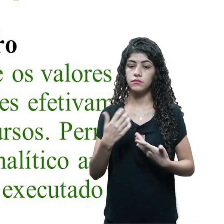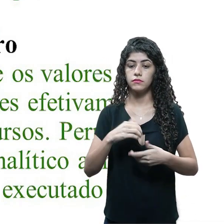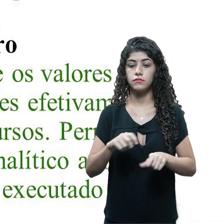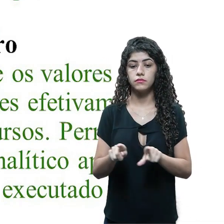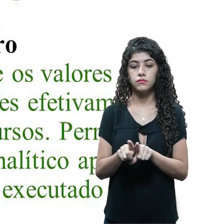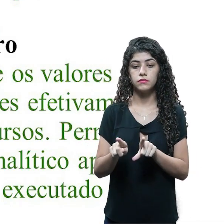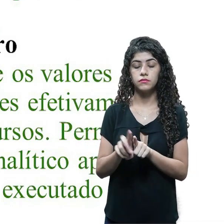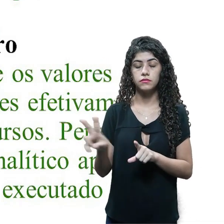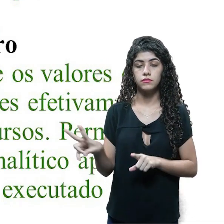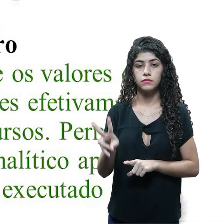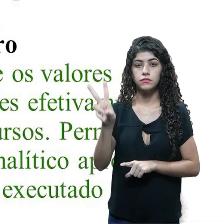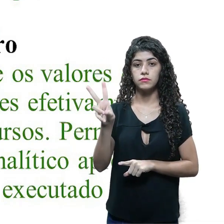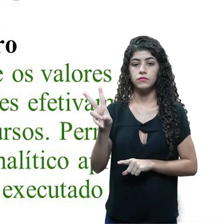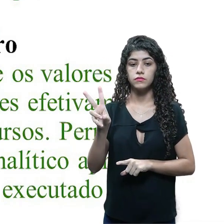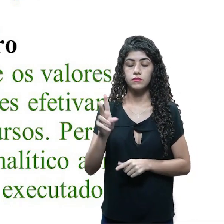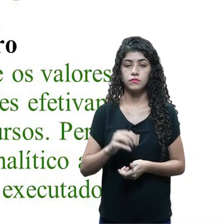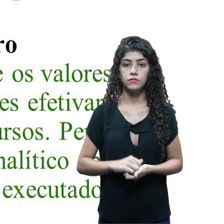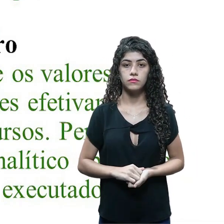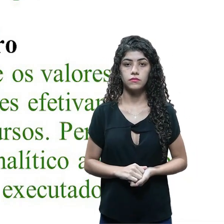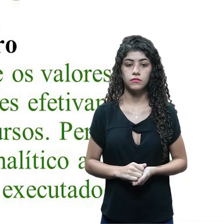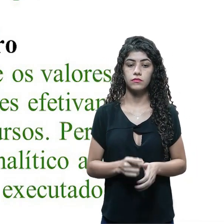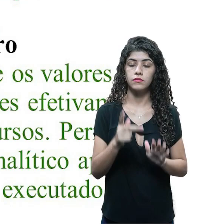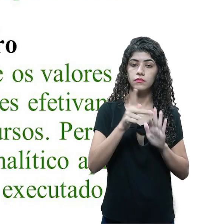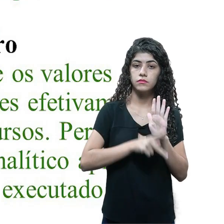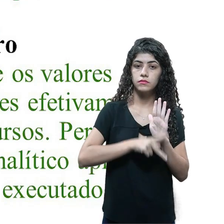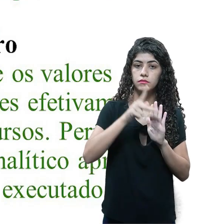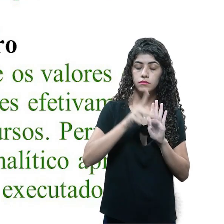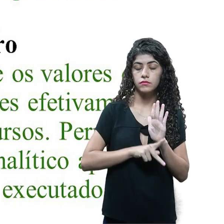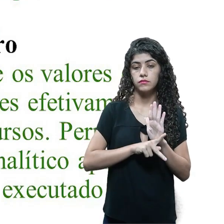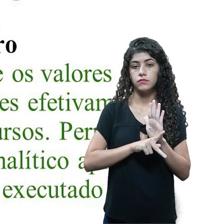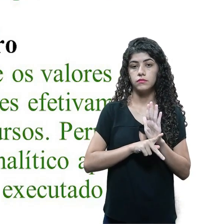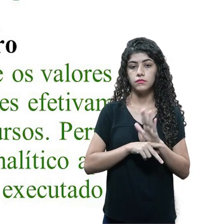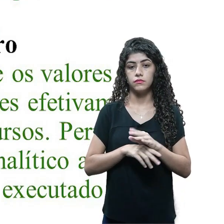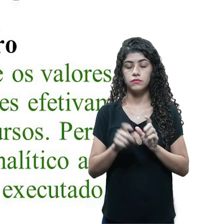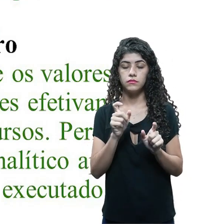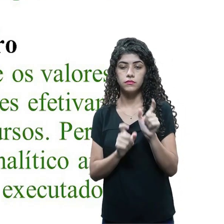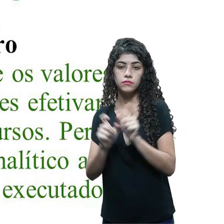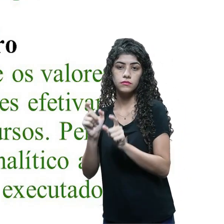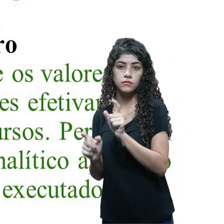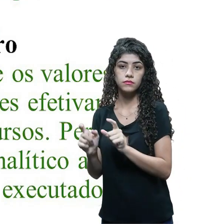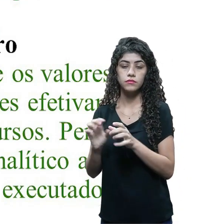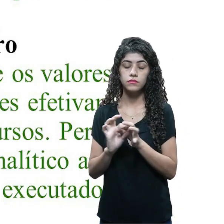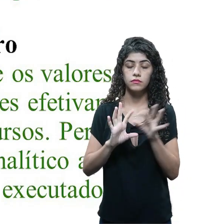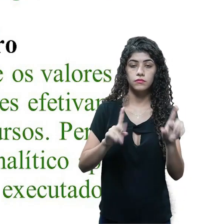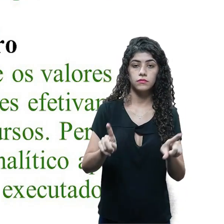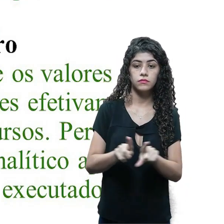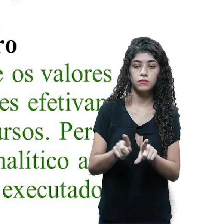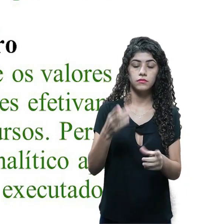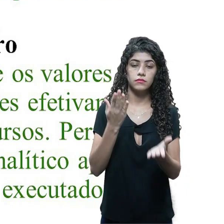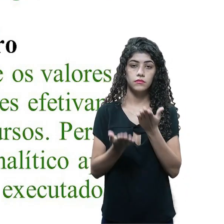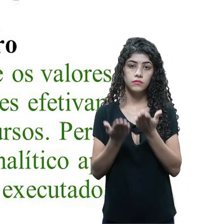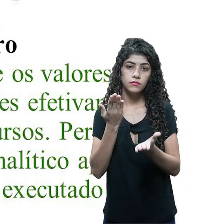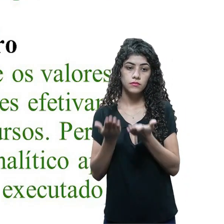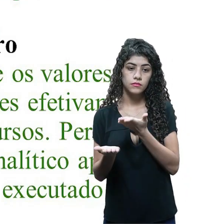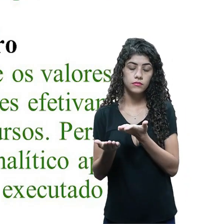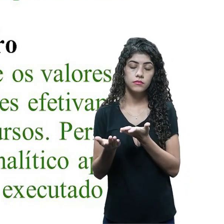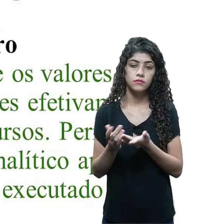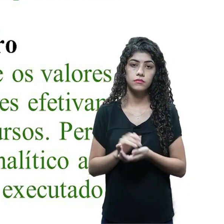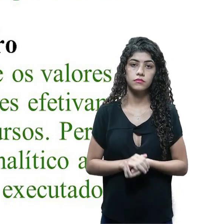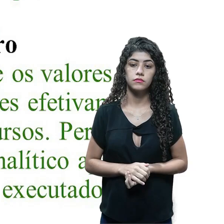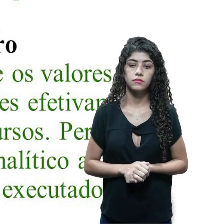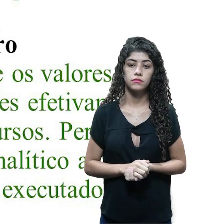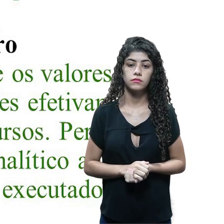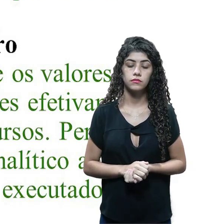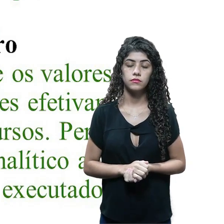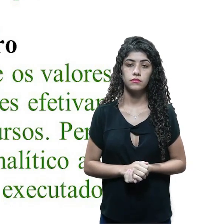aprovado pela Ancine e os valores efetivamente captados pelo projeto em cada fonte de recurso. Permite também a comparação entre o